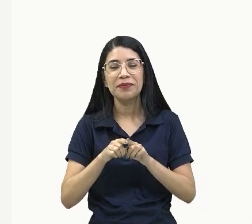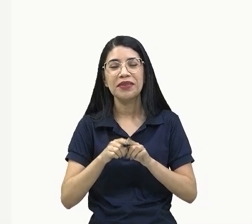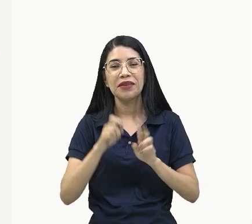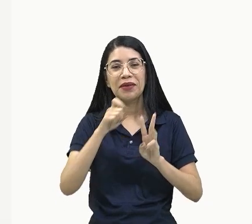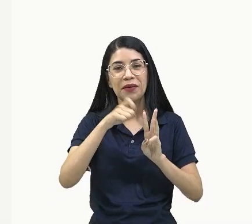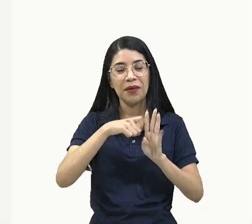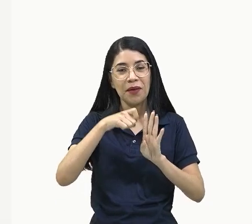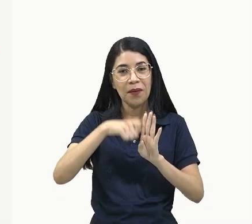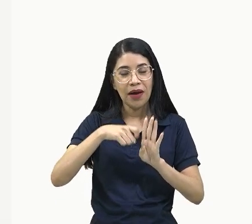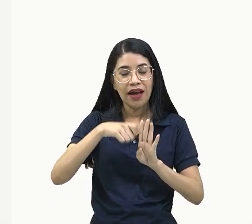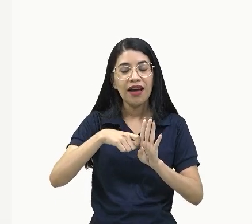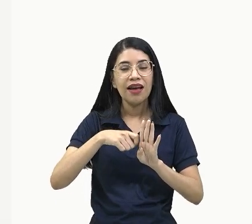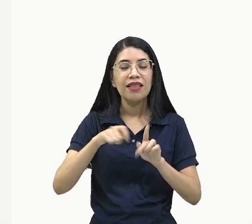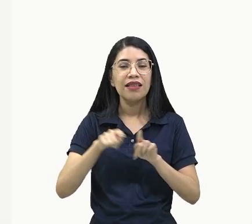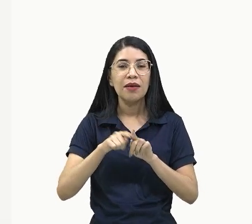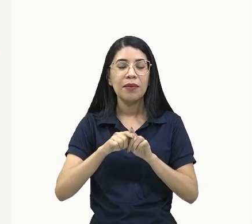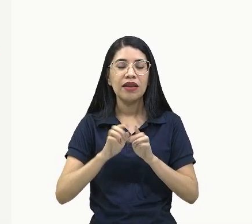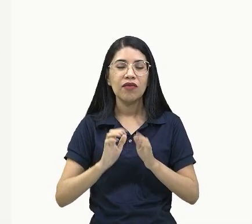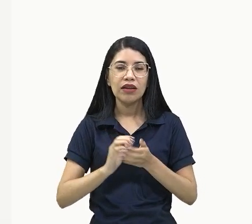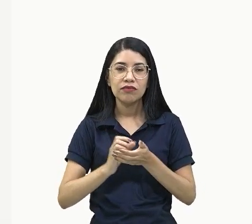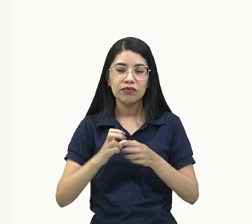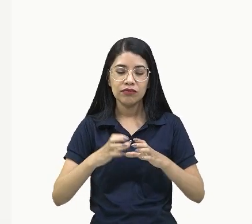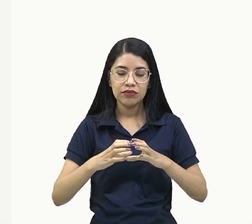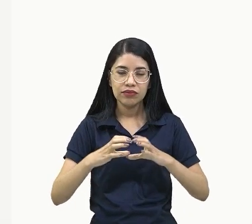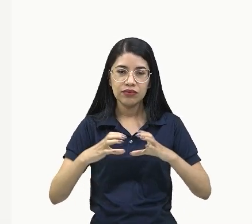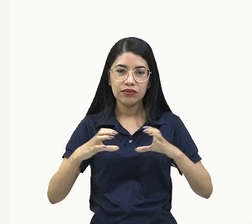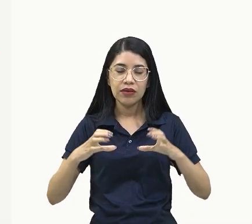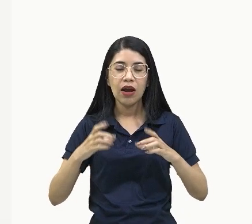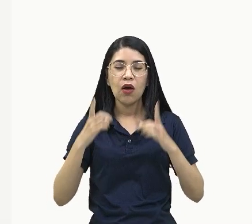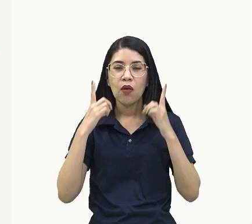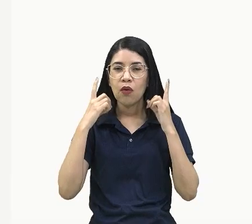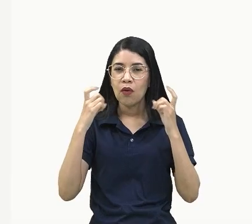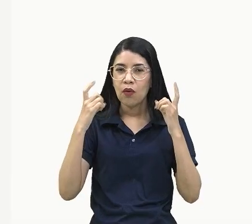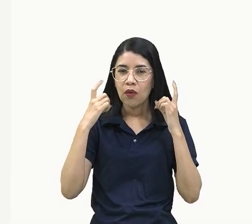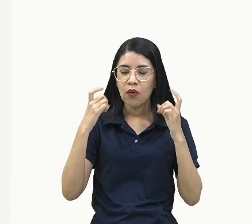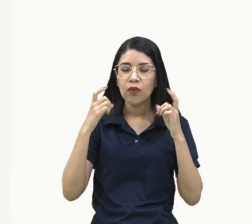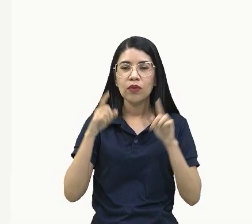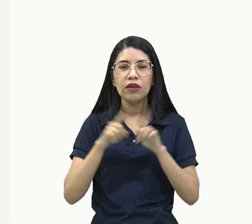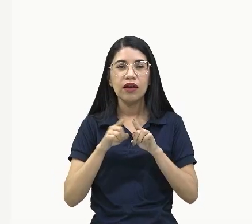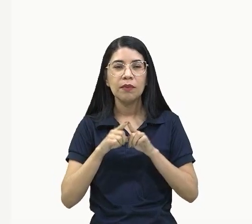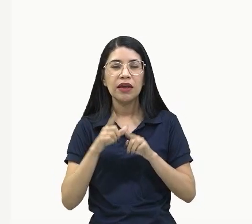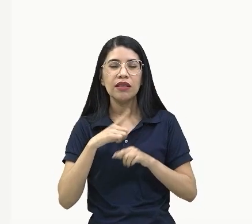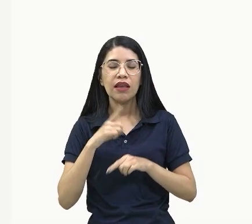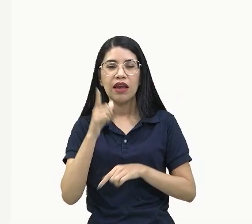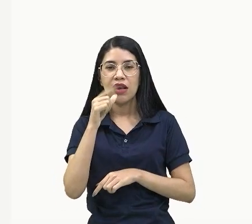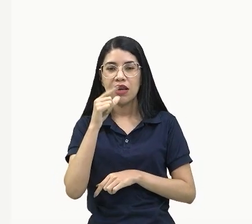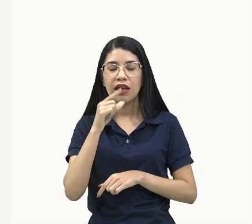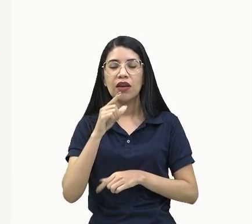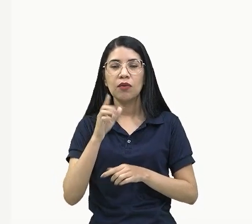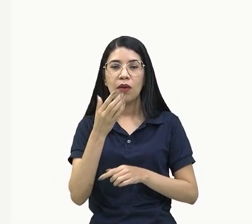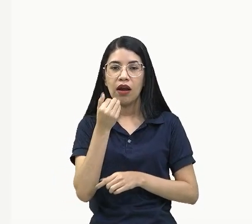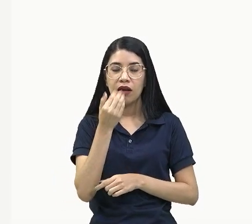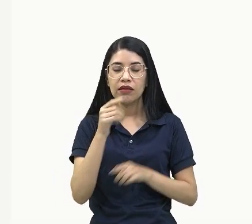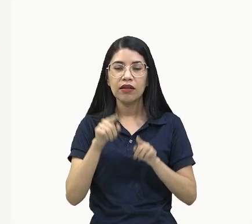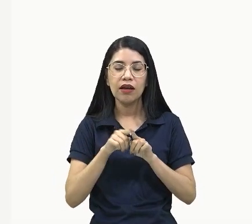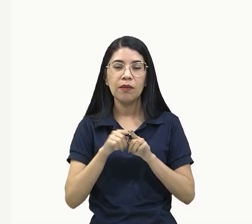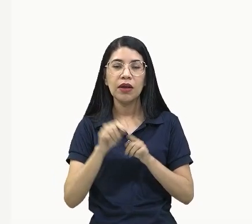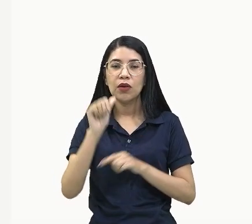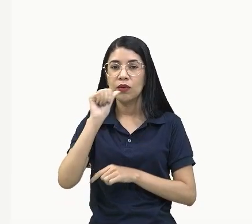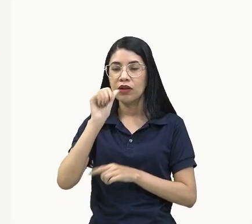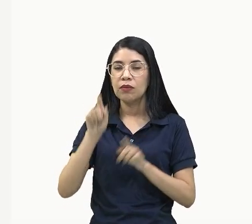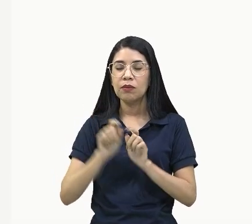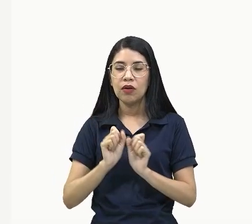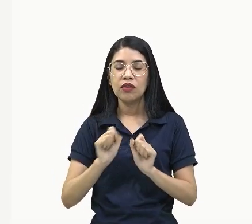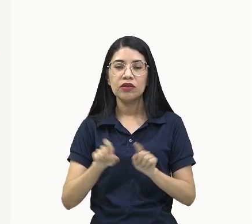vai crescer e vai começar a ouvir sons, a engolir líquido amniótico e até chupar o dedo. E a